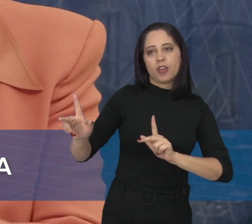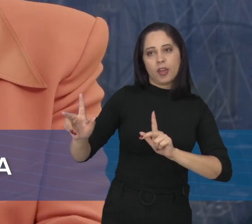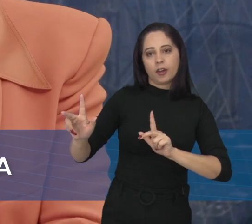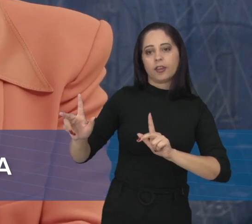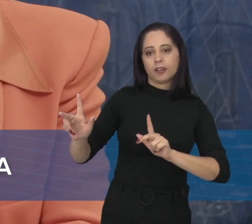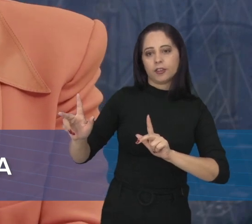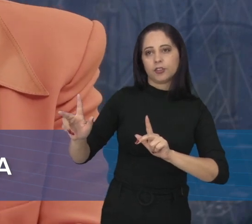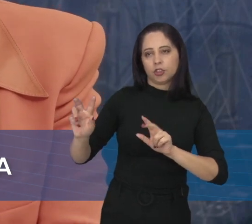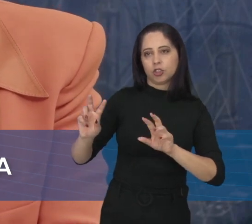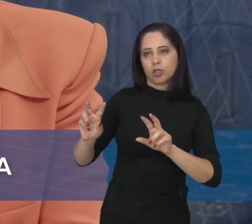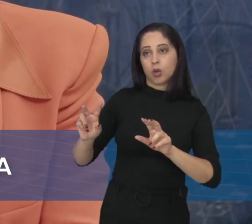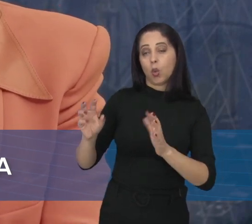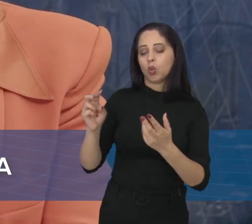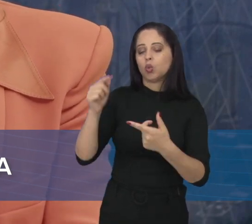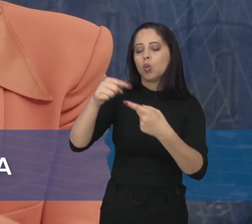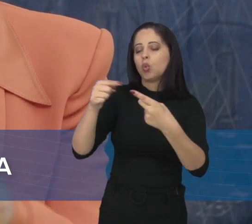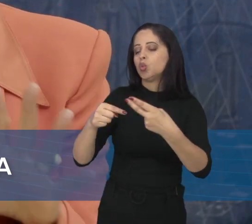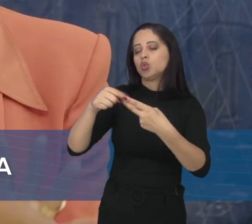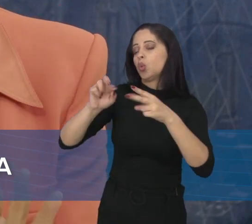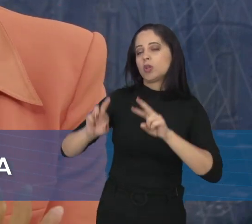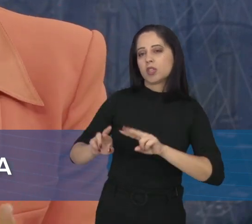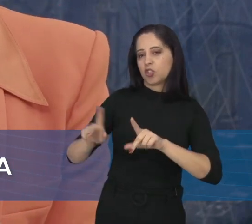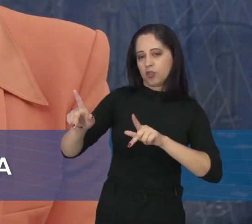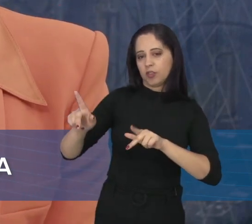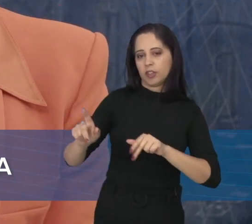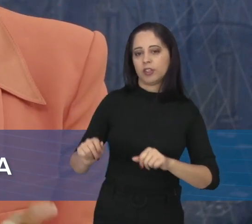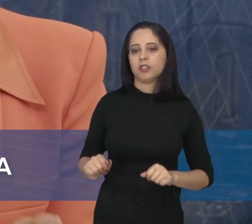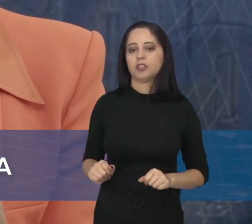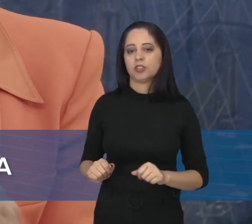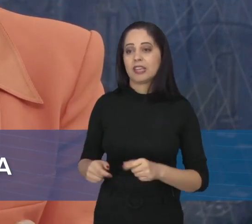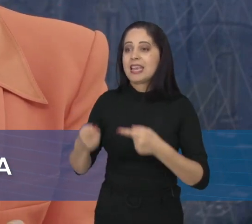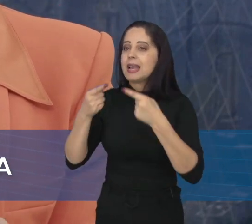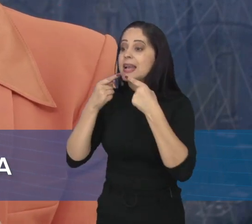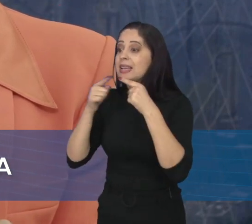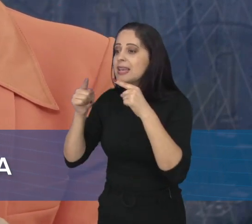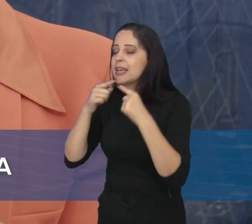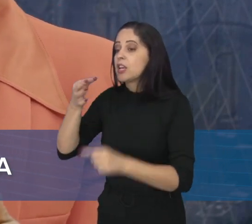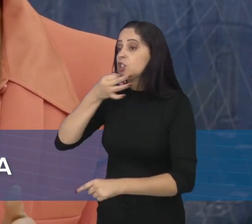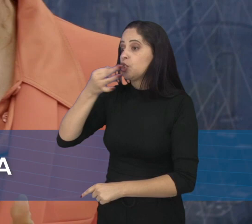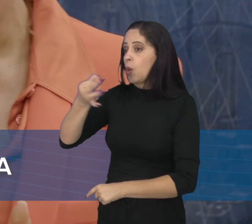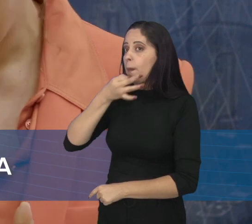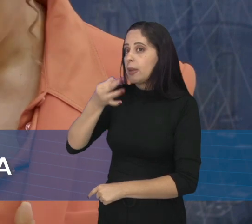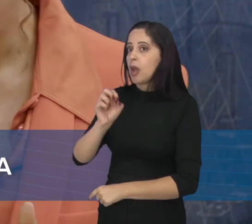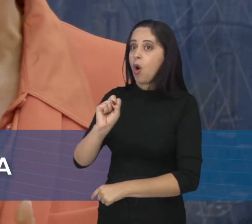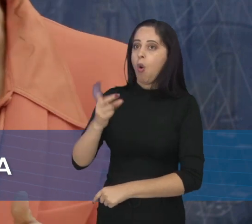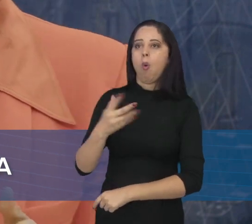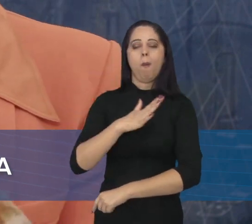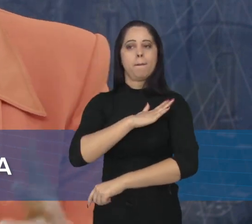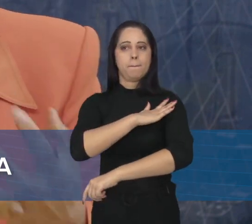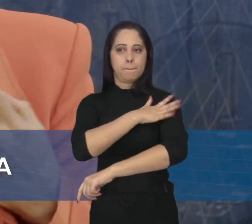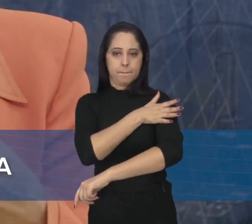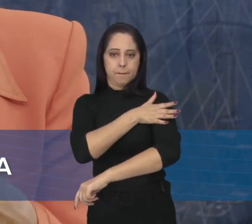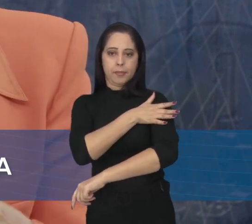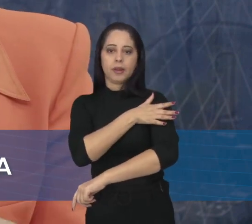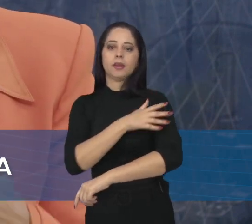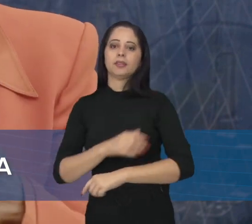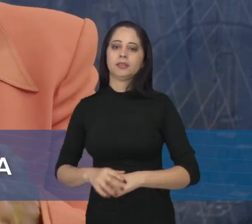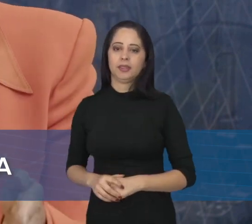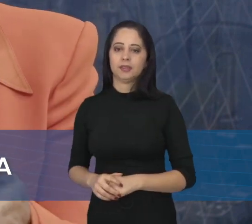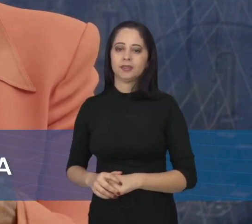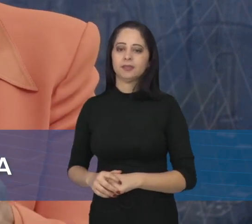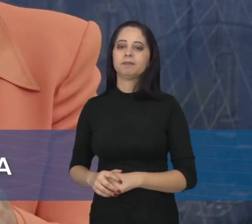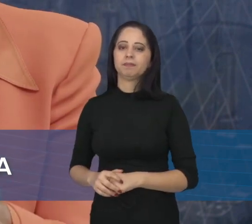duas ações humanas e que está disponível para todo ser humano, se criticar ou preconceituar, né?